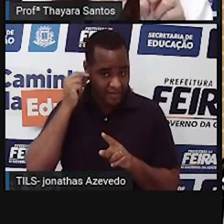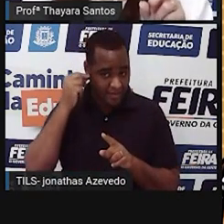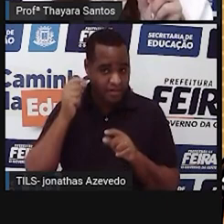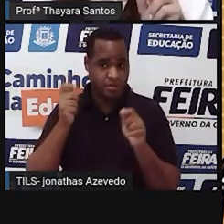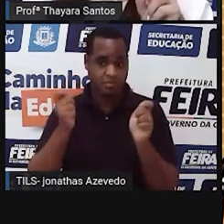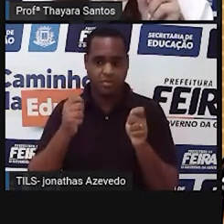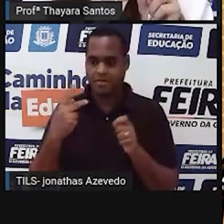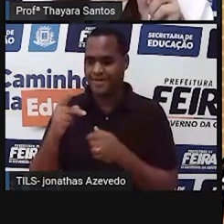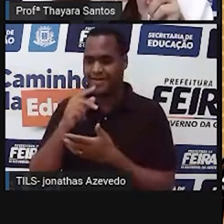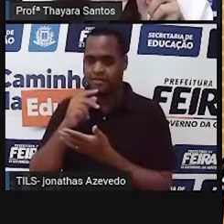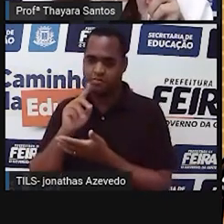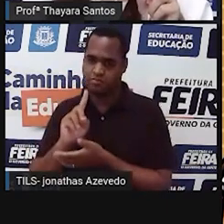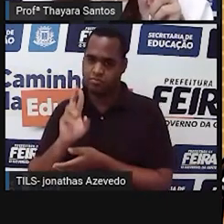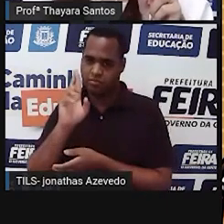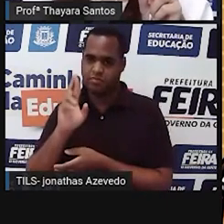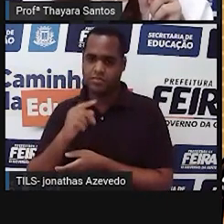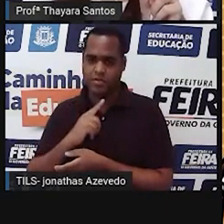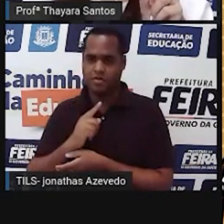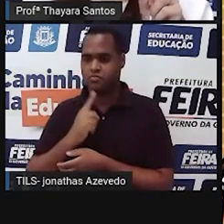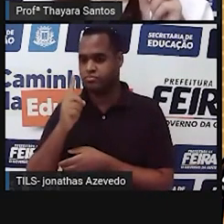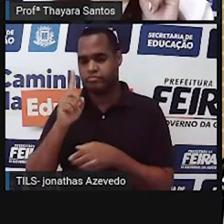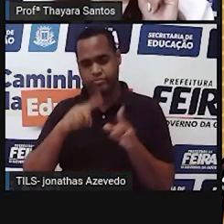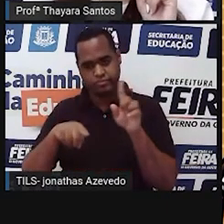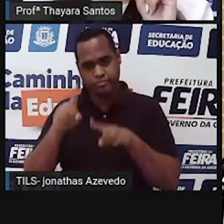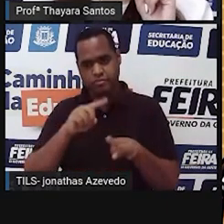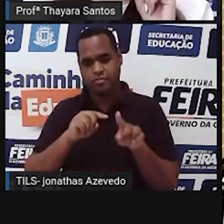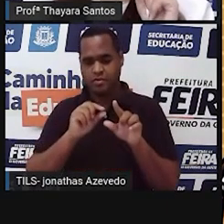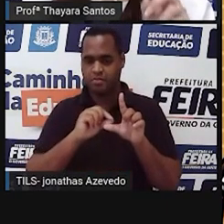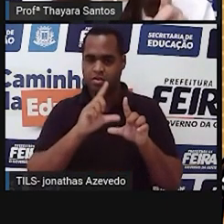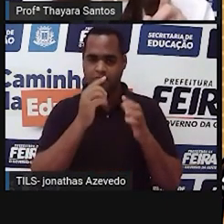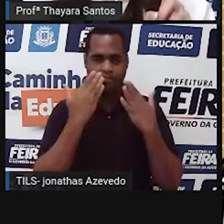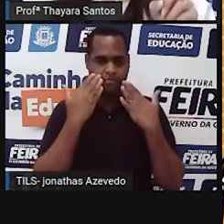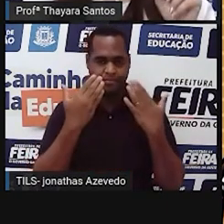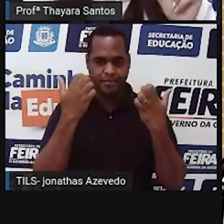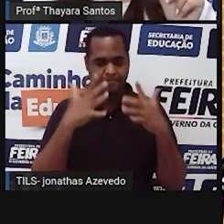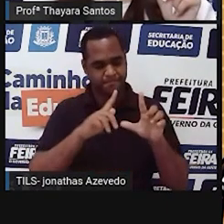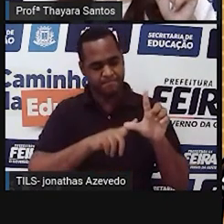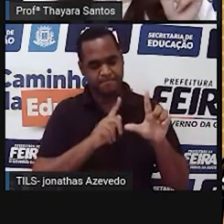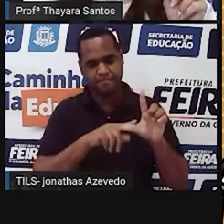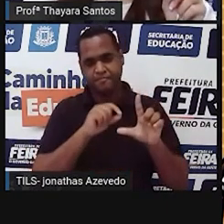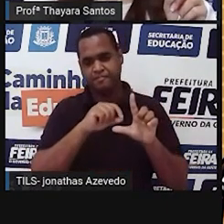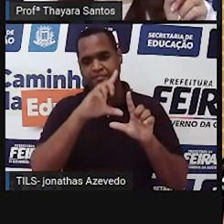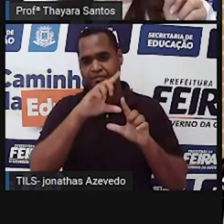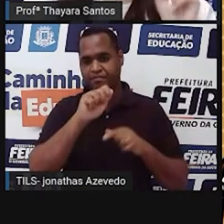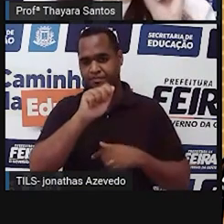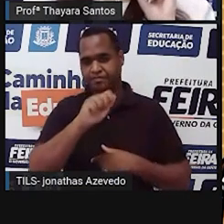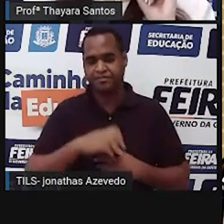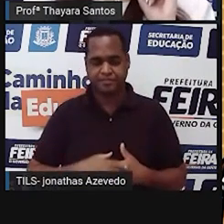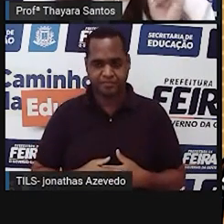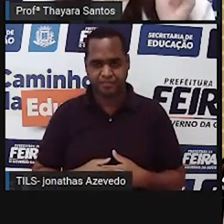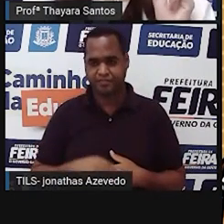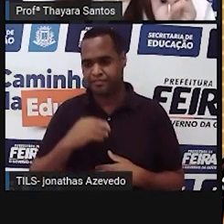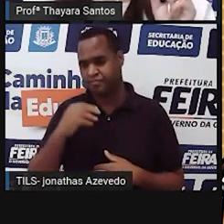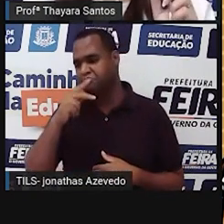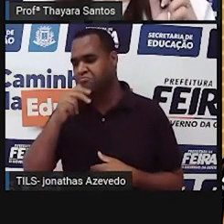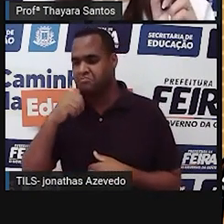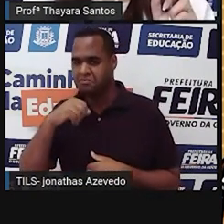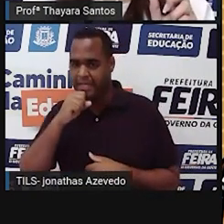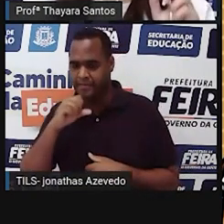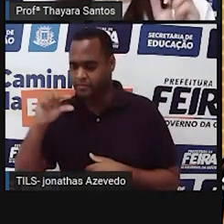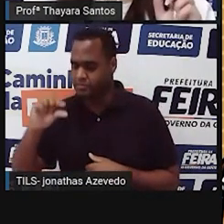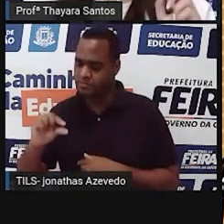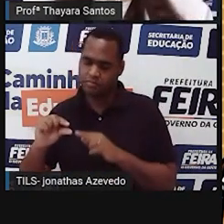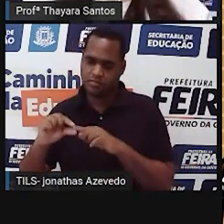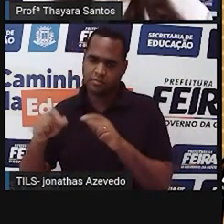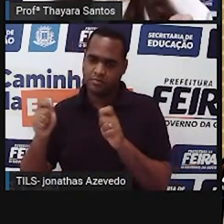menos um alelo dominante, que é representado por esse A grande aqui. Então, se ela herdou do pai um A grande e herdou da mãe um Azinho